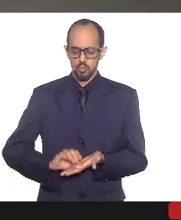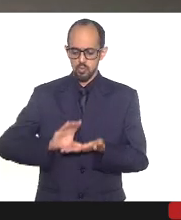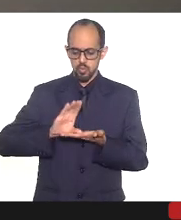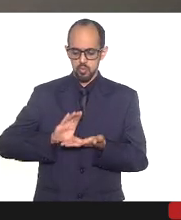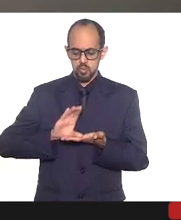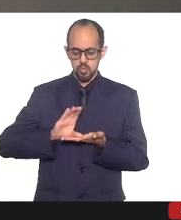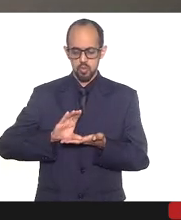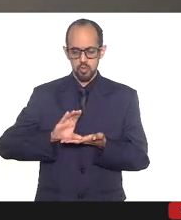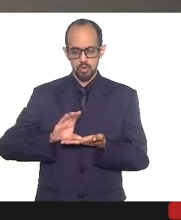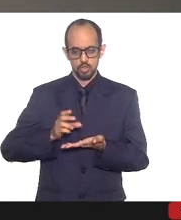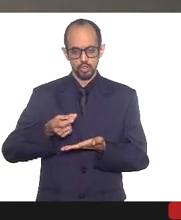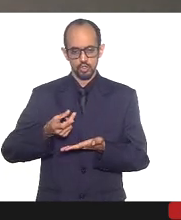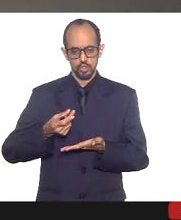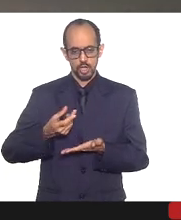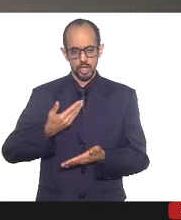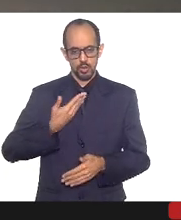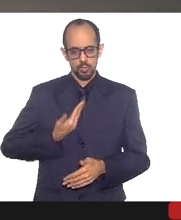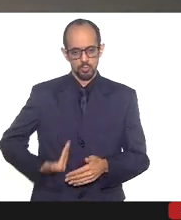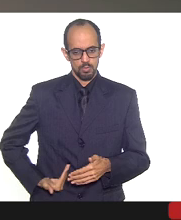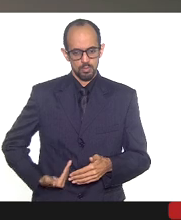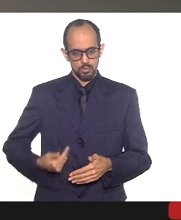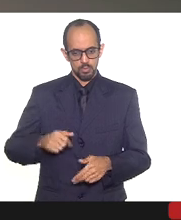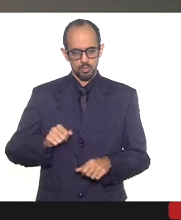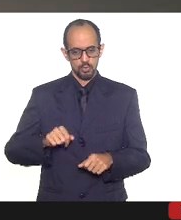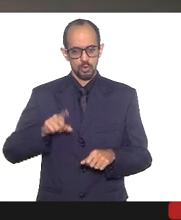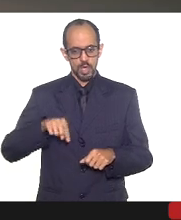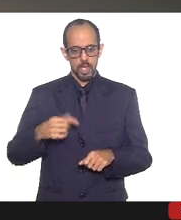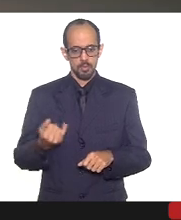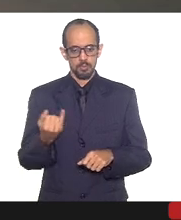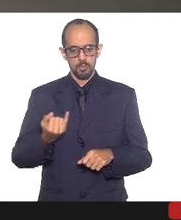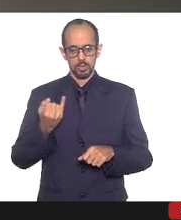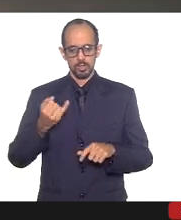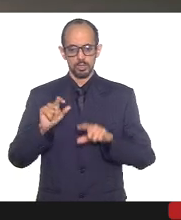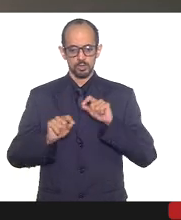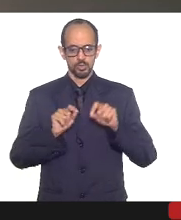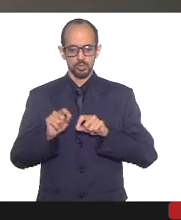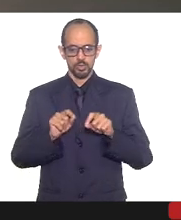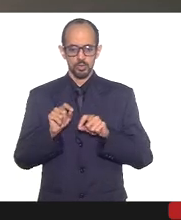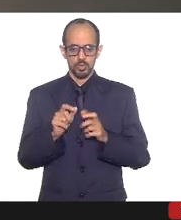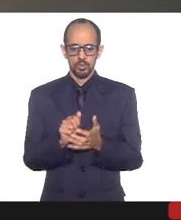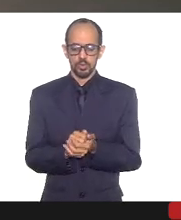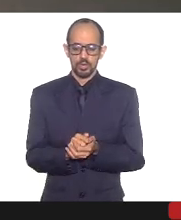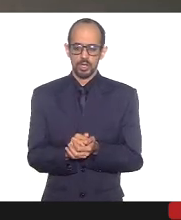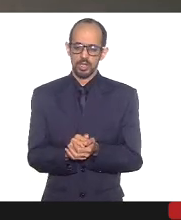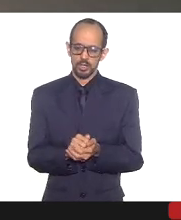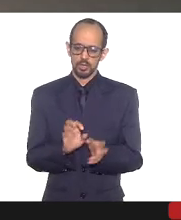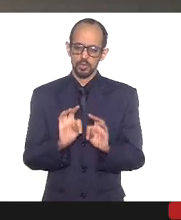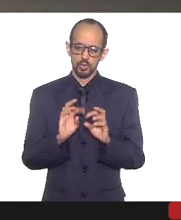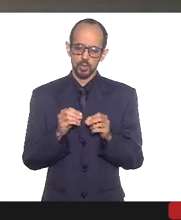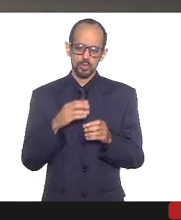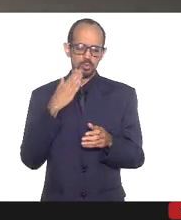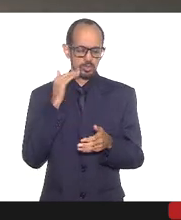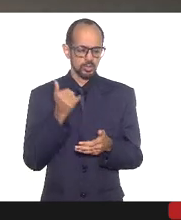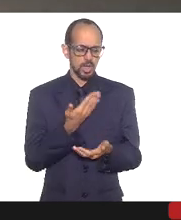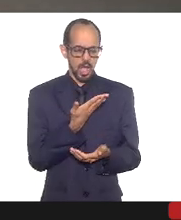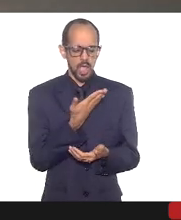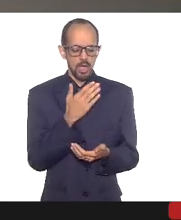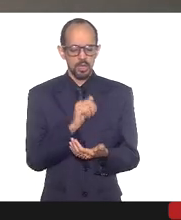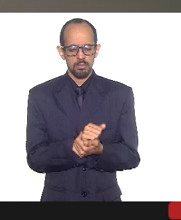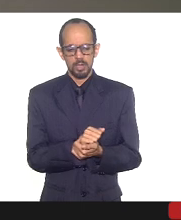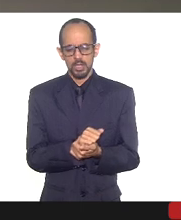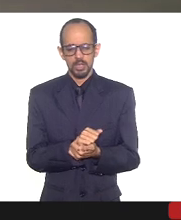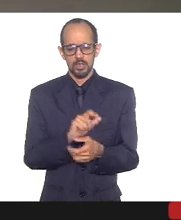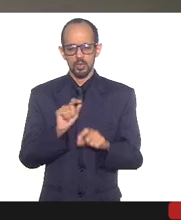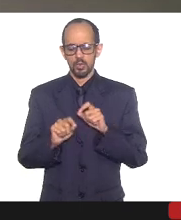recurso de educação é de uma importância para o orçamento nosso, que é do conhecimento, principalmente dessa comissão, né?